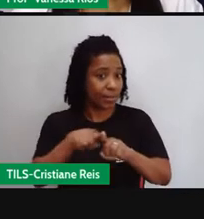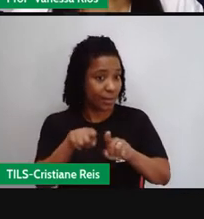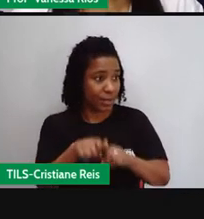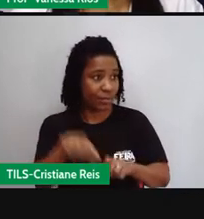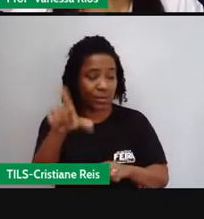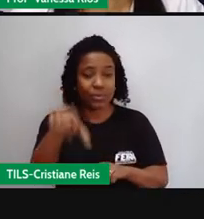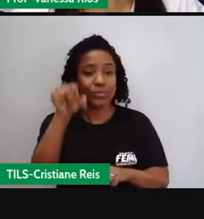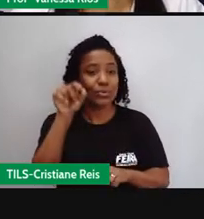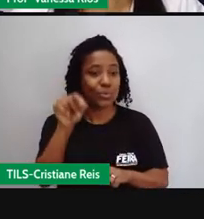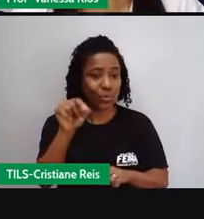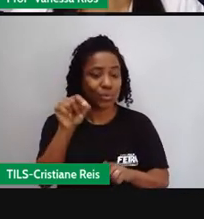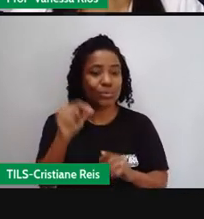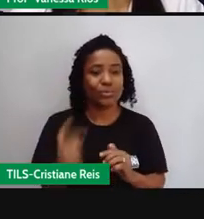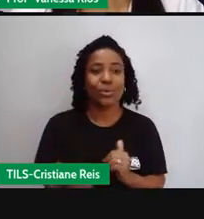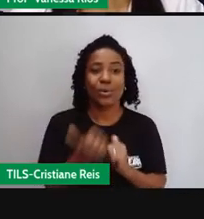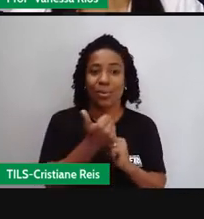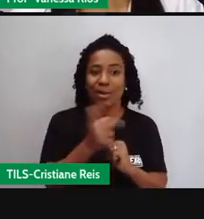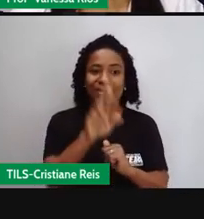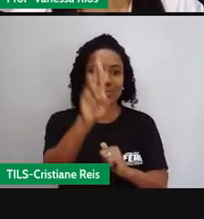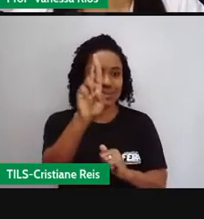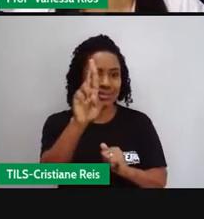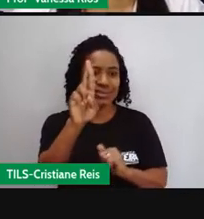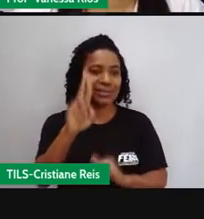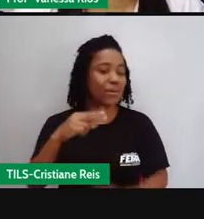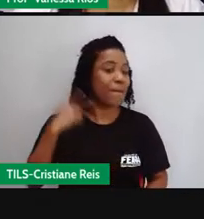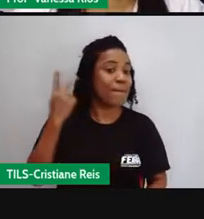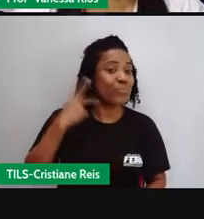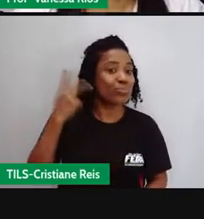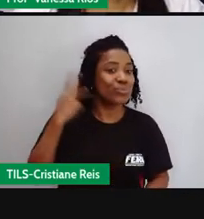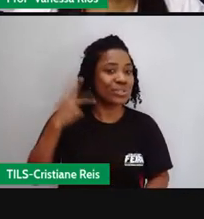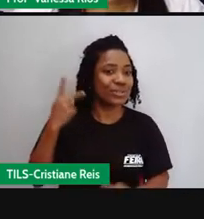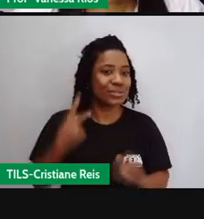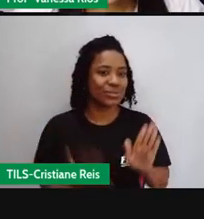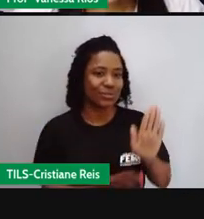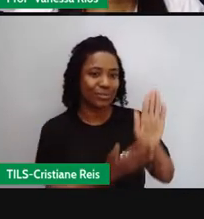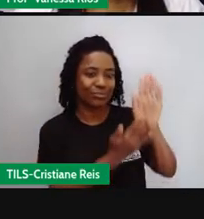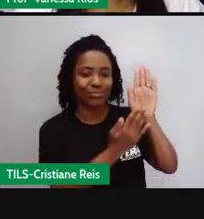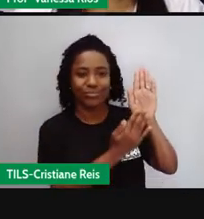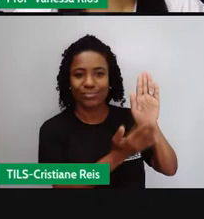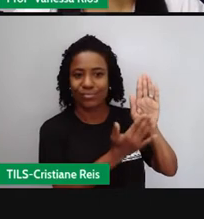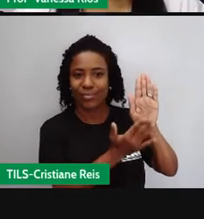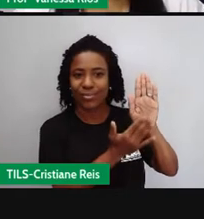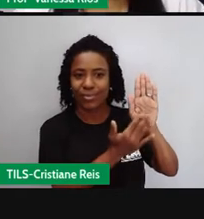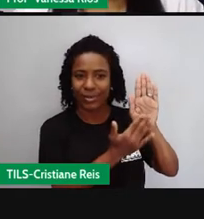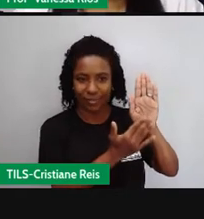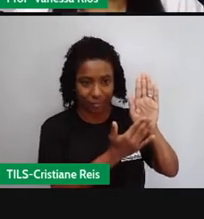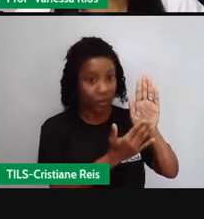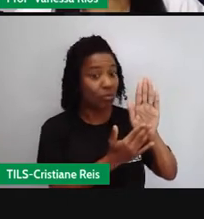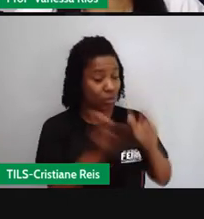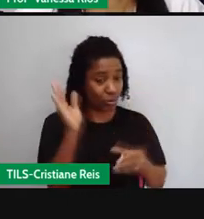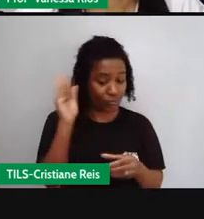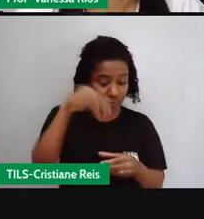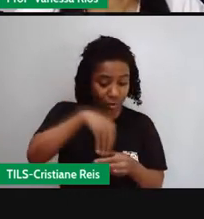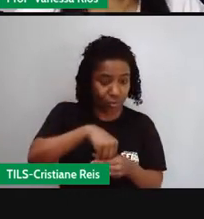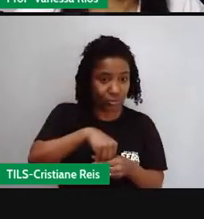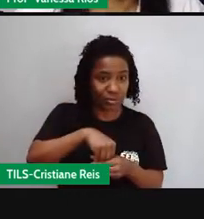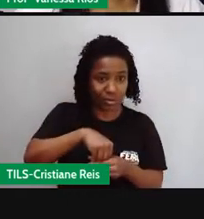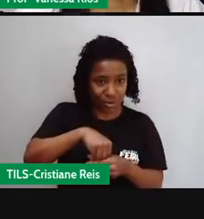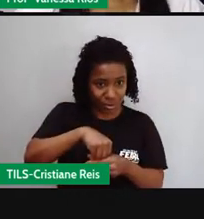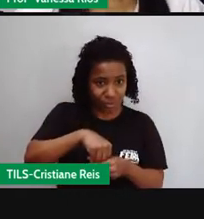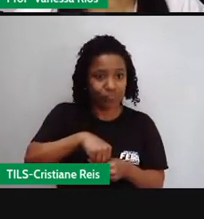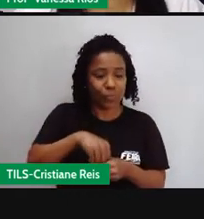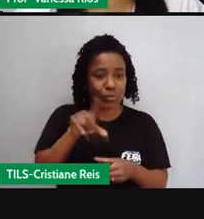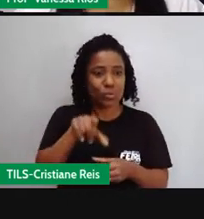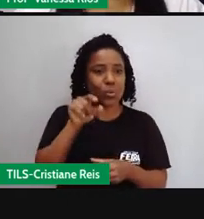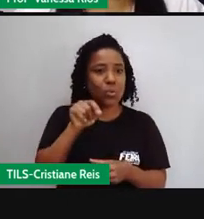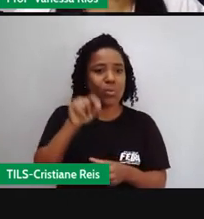do voto, eu estou ali criando situações que vão determinar a vida, não só a minha vida, mas a vida também